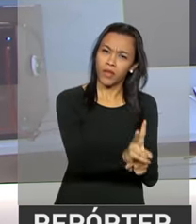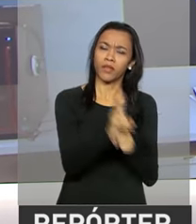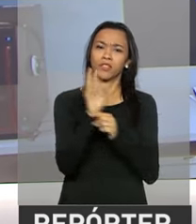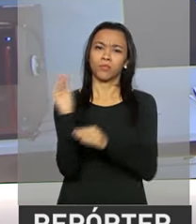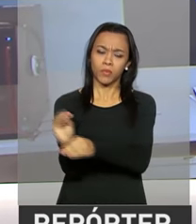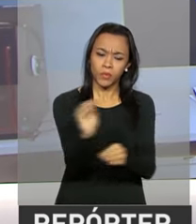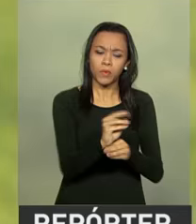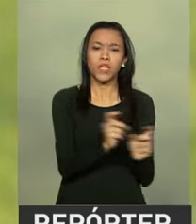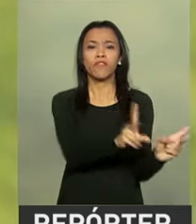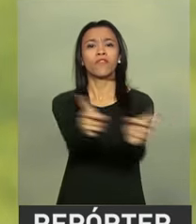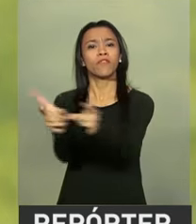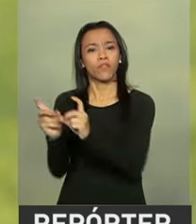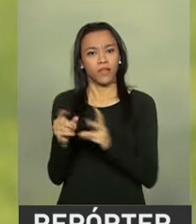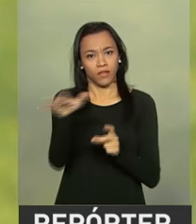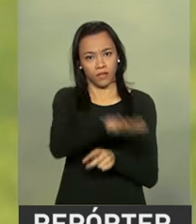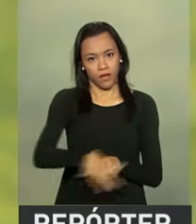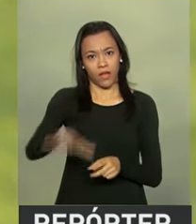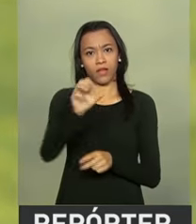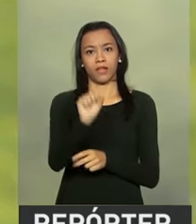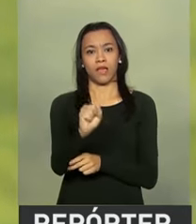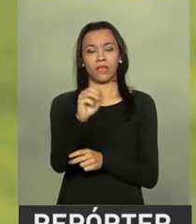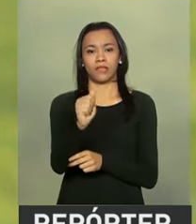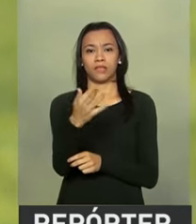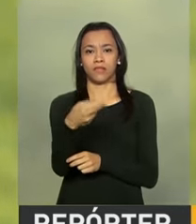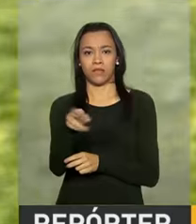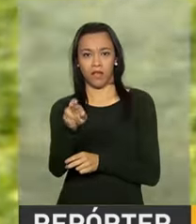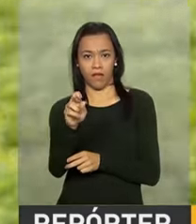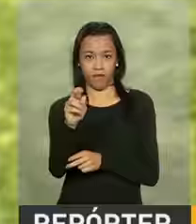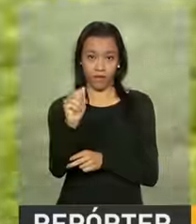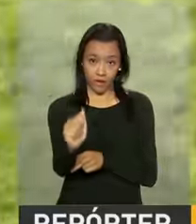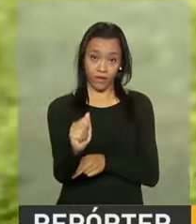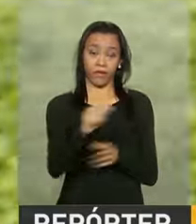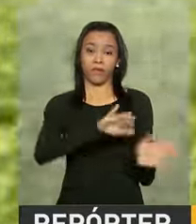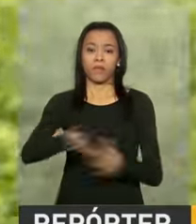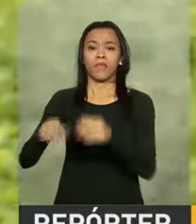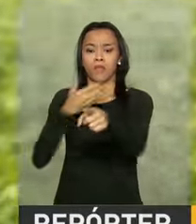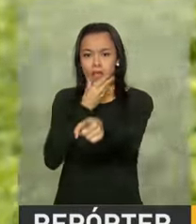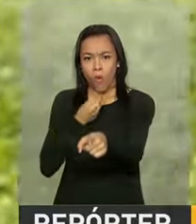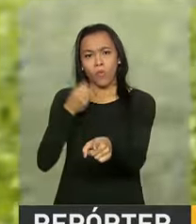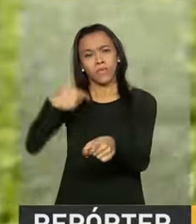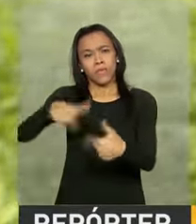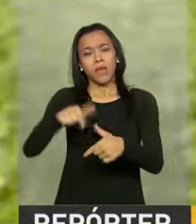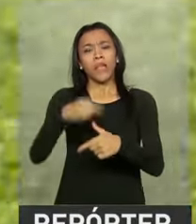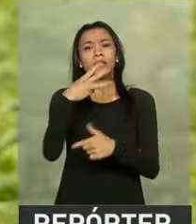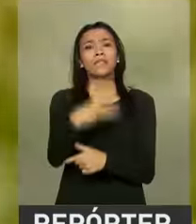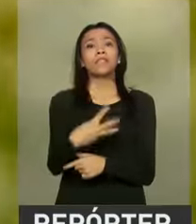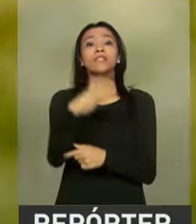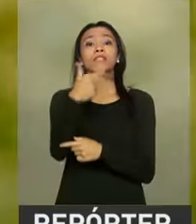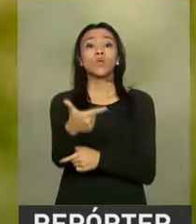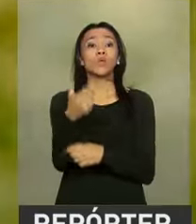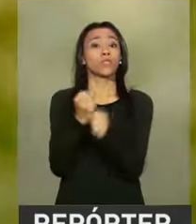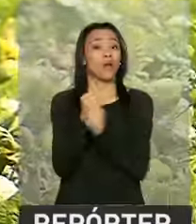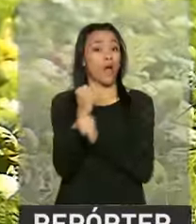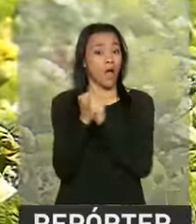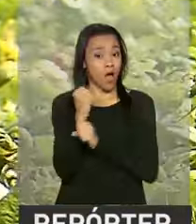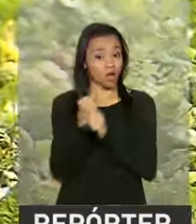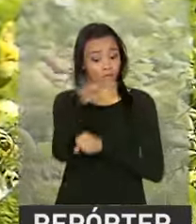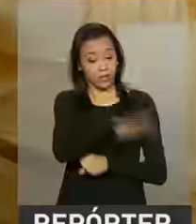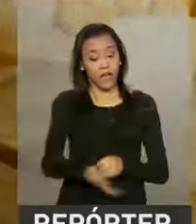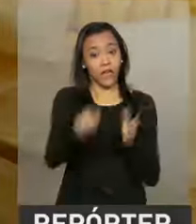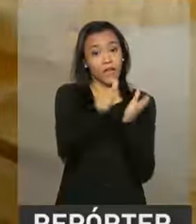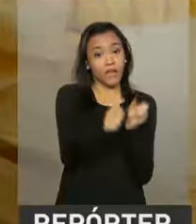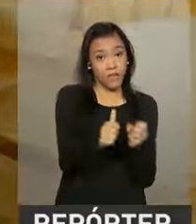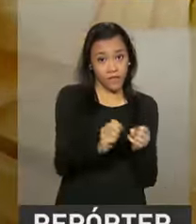da safra. O agricultor Paulo trabalha há 32 anos com a produção de feijão, soja